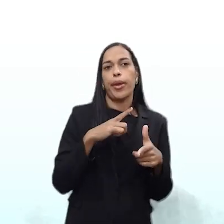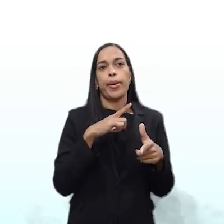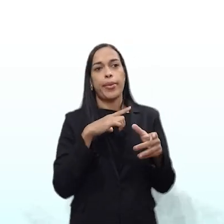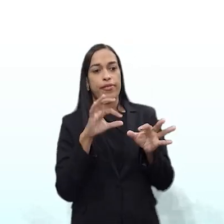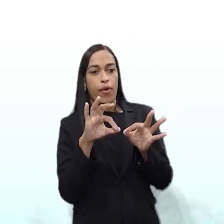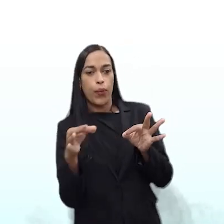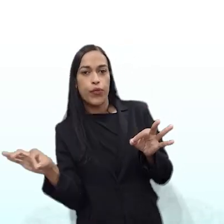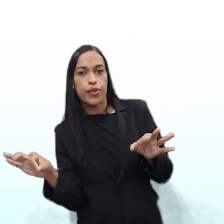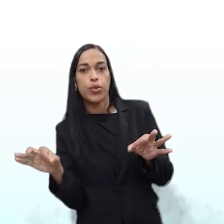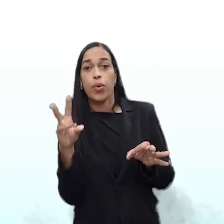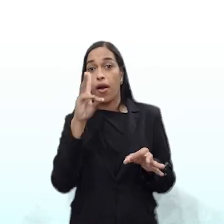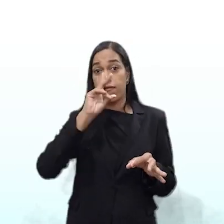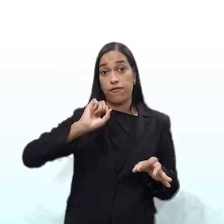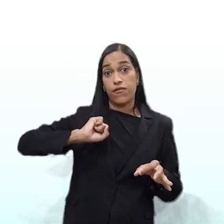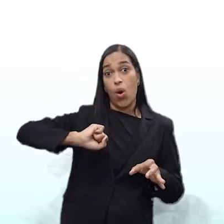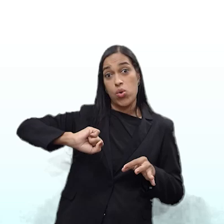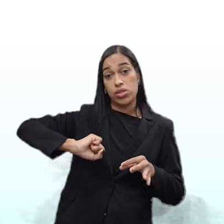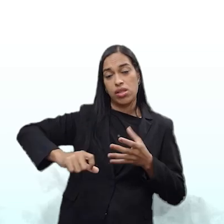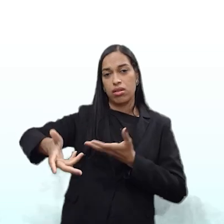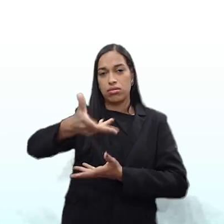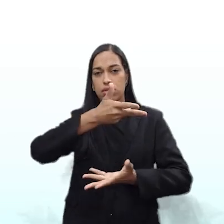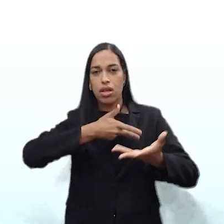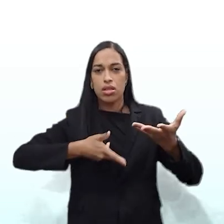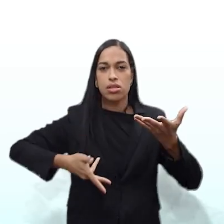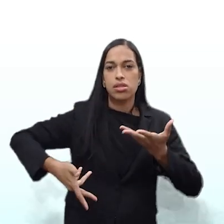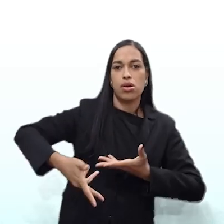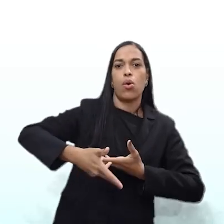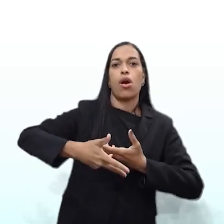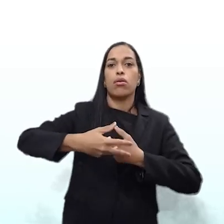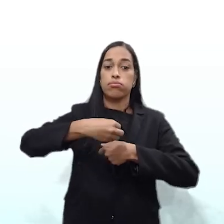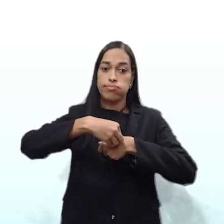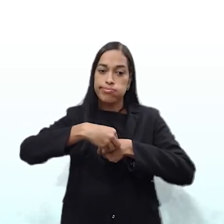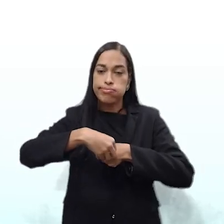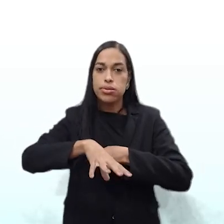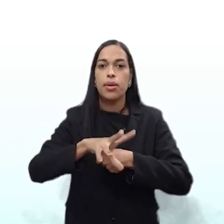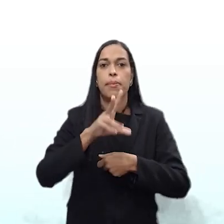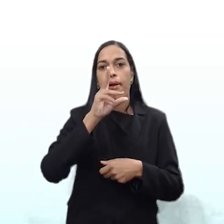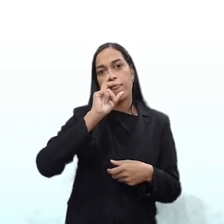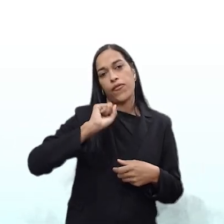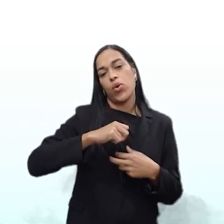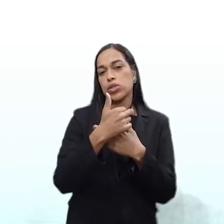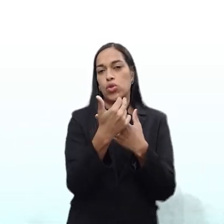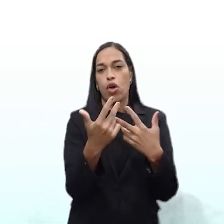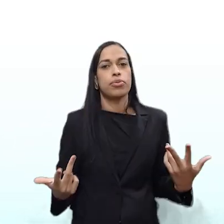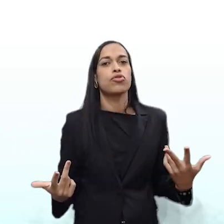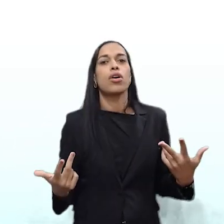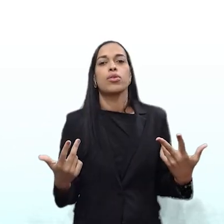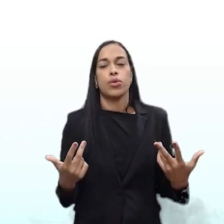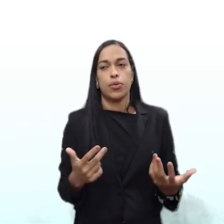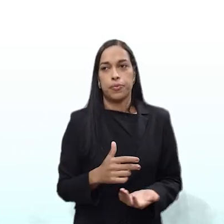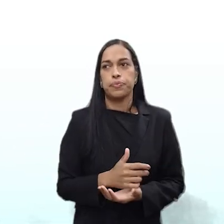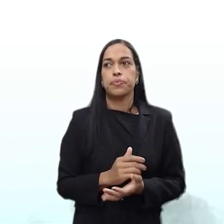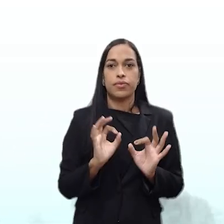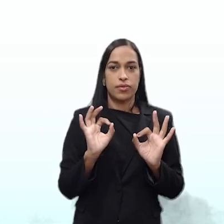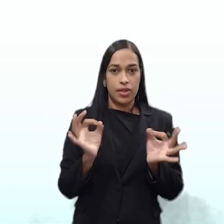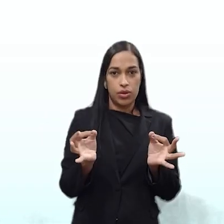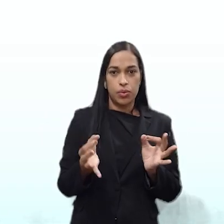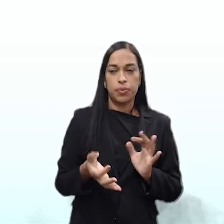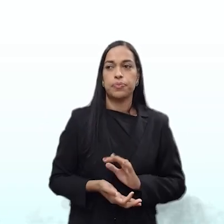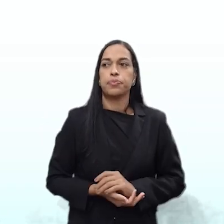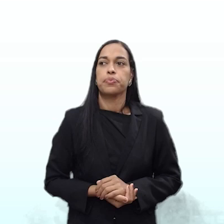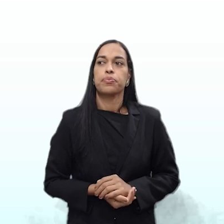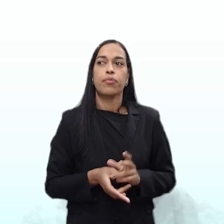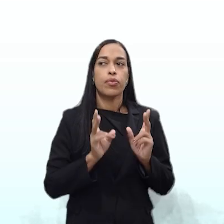fio, a força de tração é a força que transmite a força de um objeto para o outro, tá belezinha? Bom,